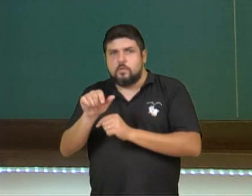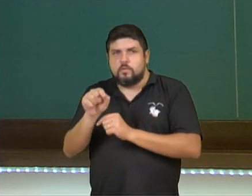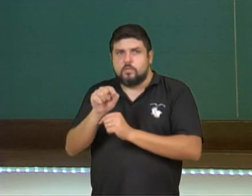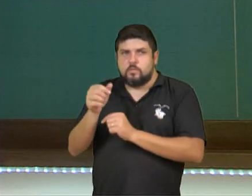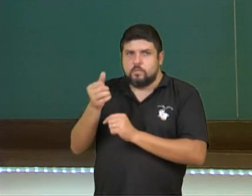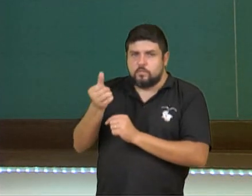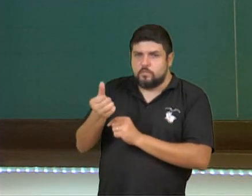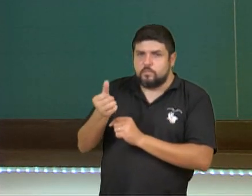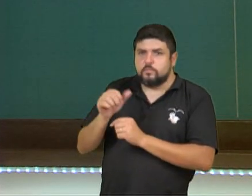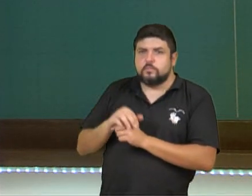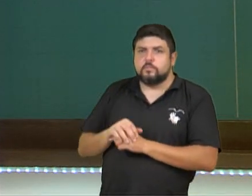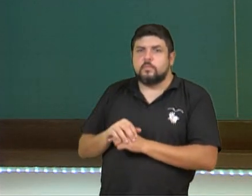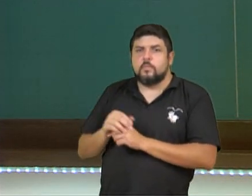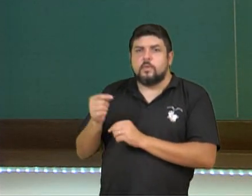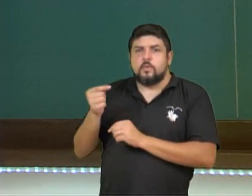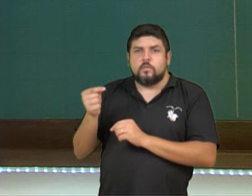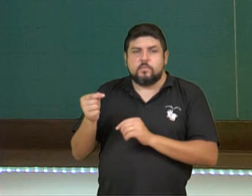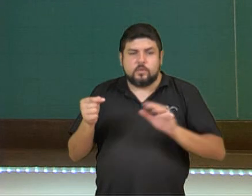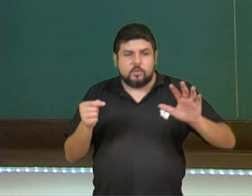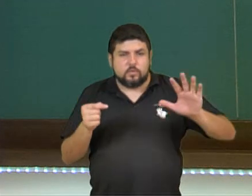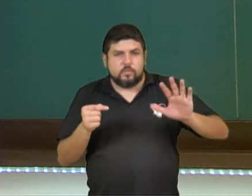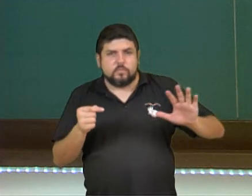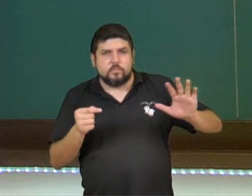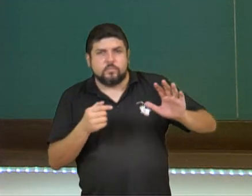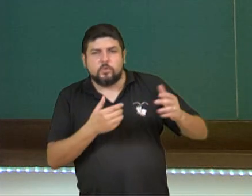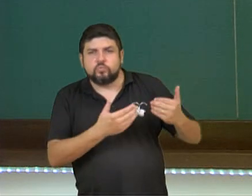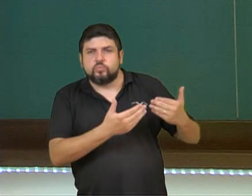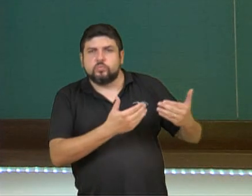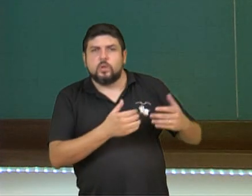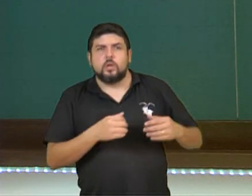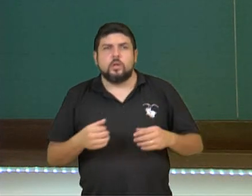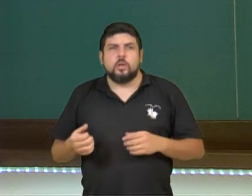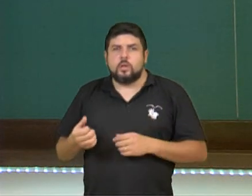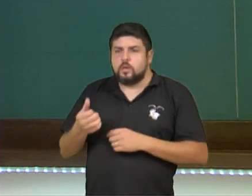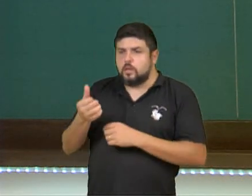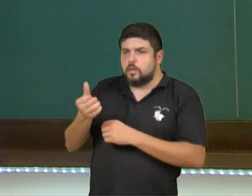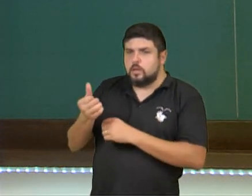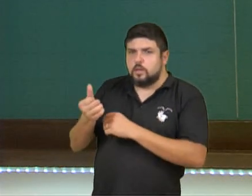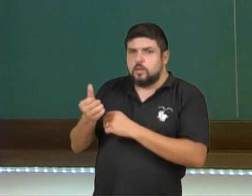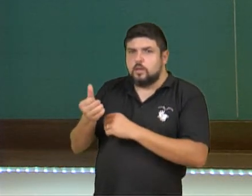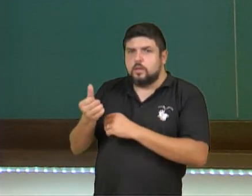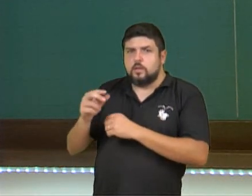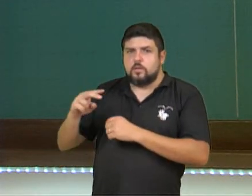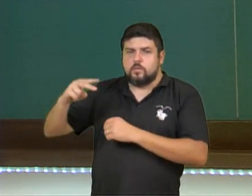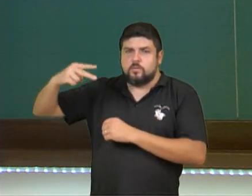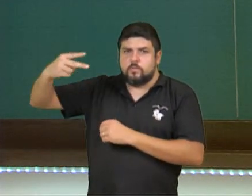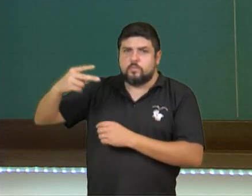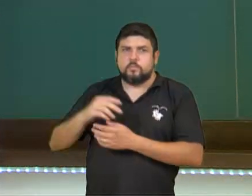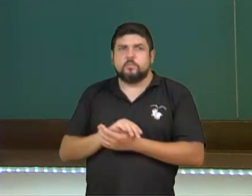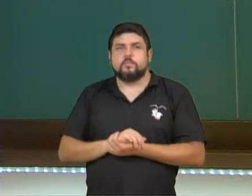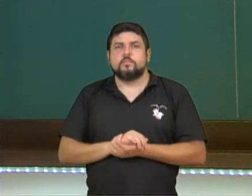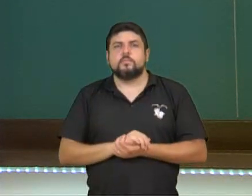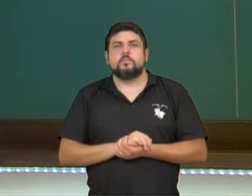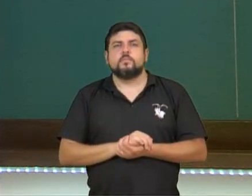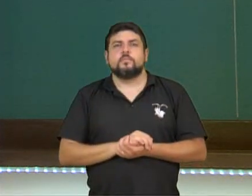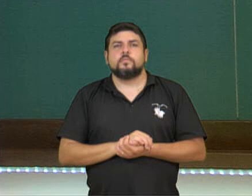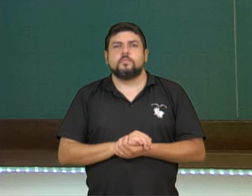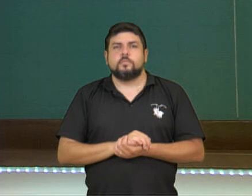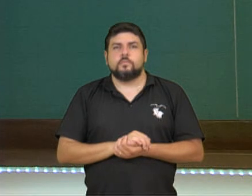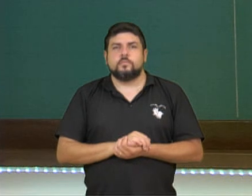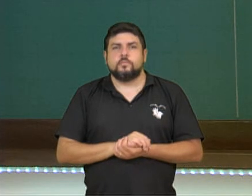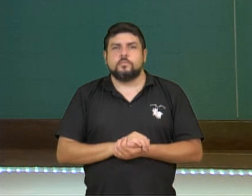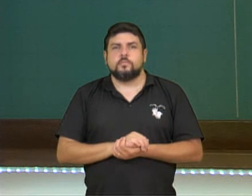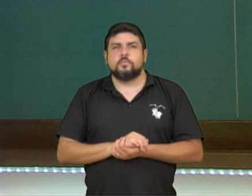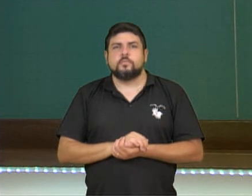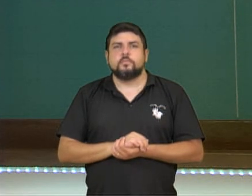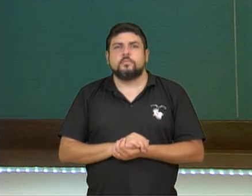tirando a área comum aqui, ó, 6 vezes 6. Vamos dar uma organizada nisso, ó, distributiva. 6 vezes y, 6y, menos